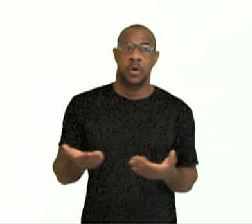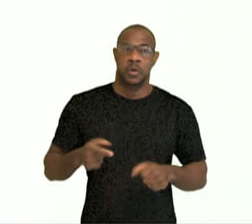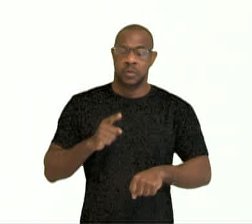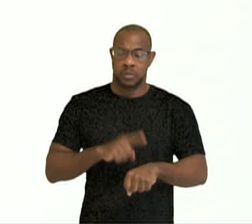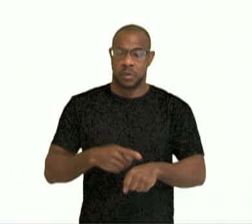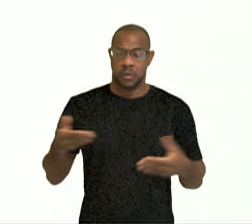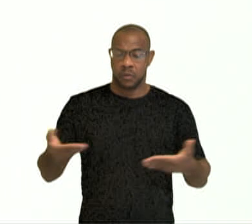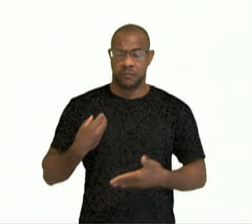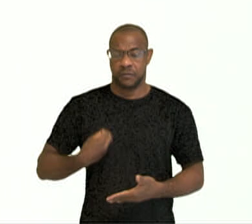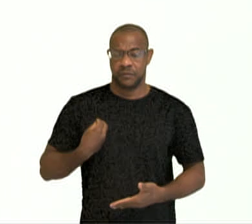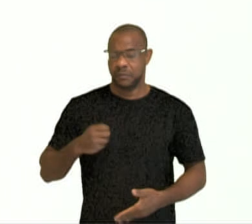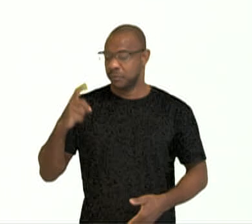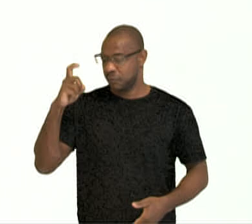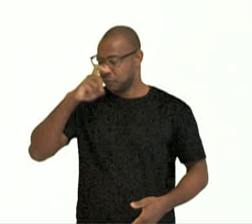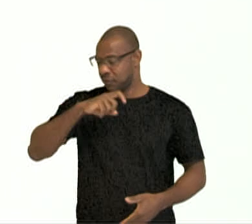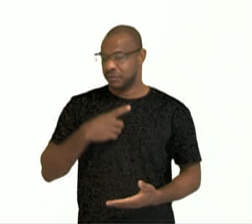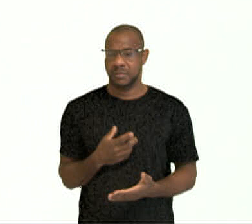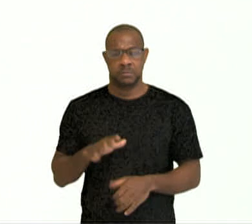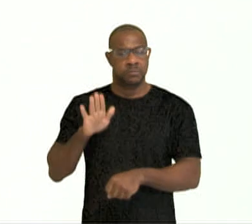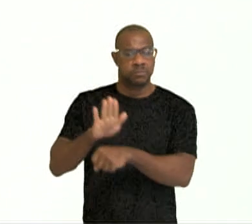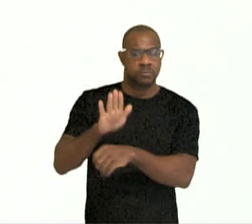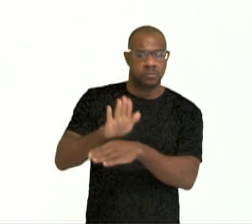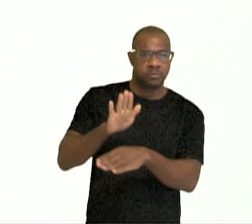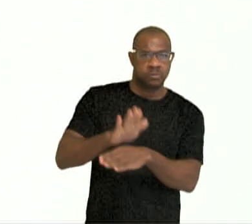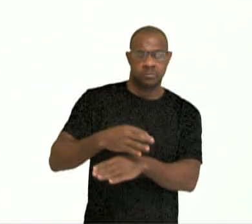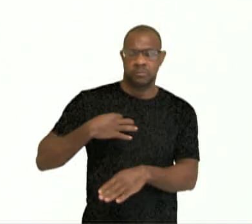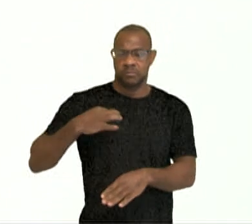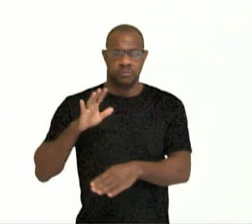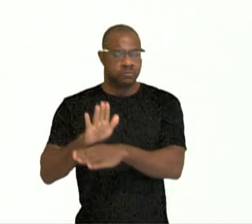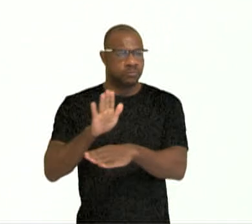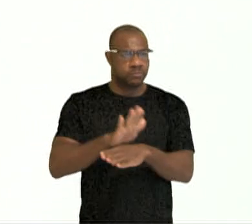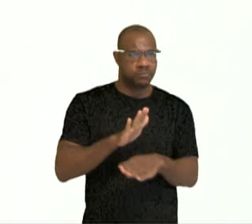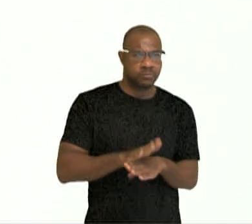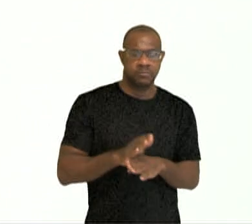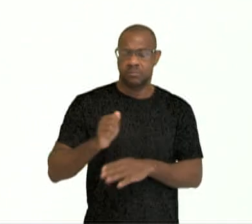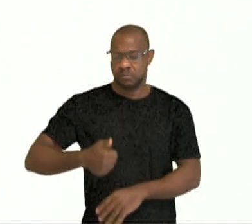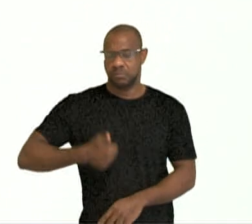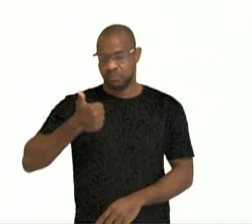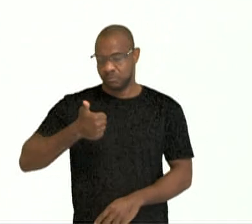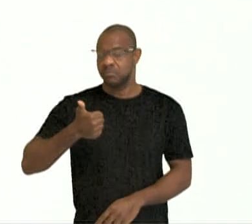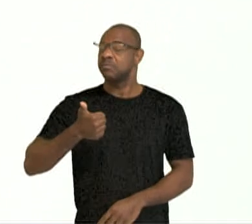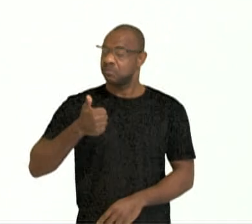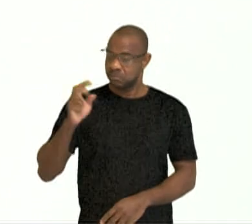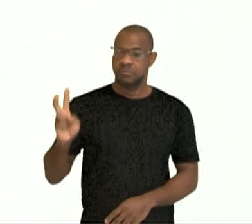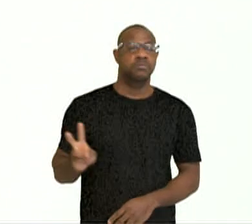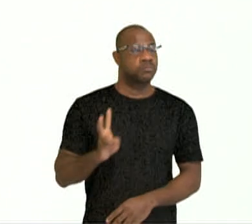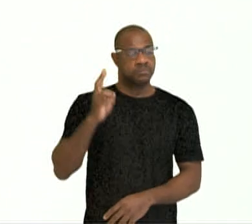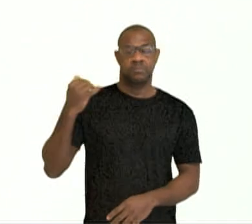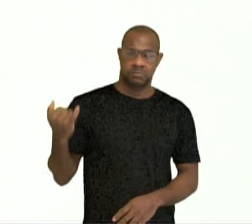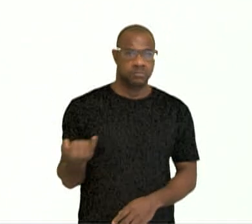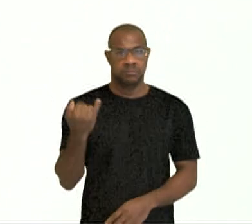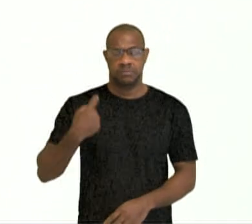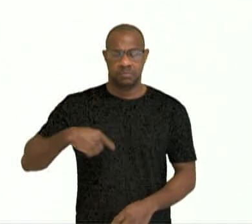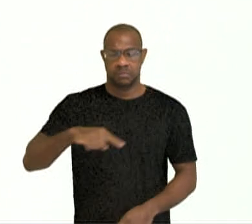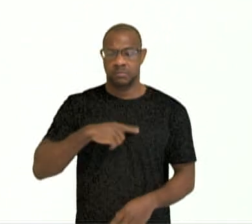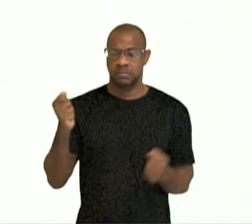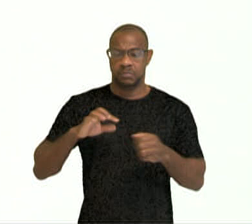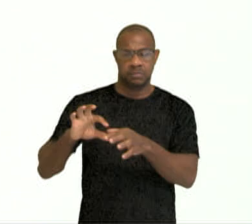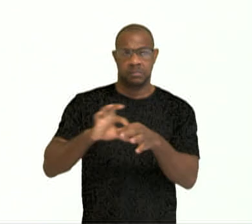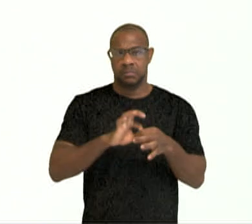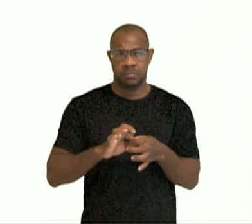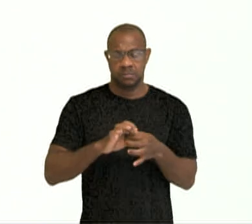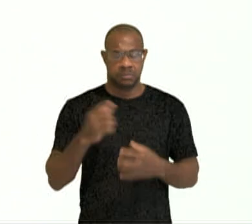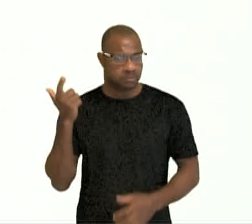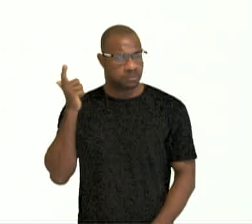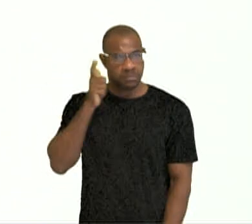tão difícil, né, a solidariedade e as atitudes positivas são válidas para que possamos ultrapassar,